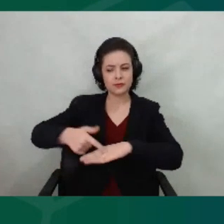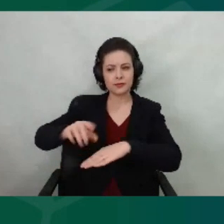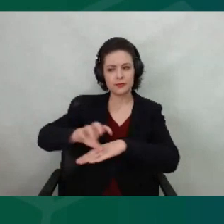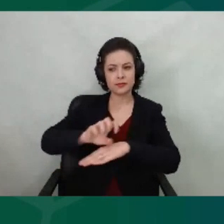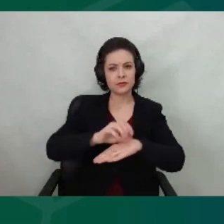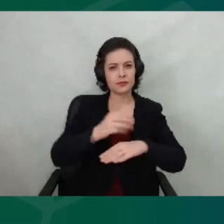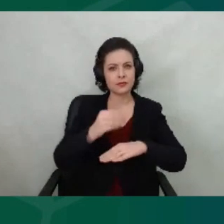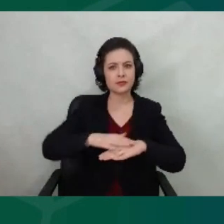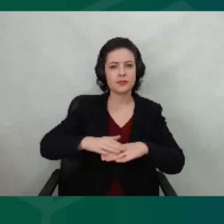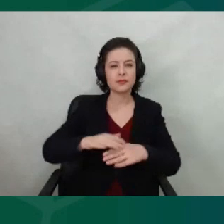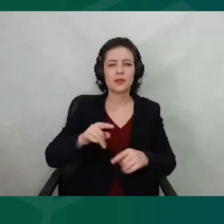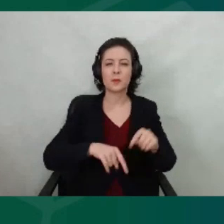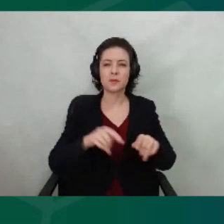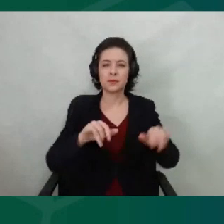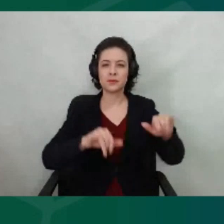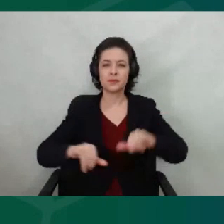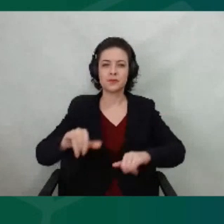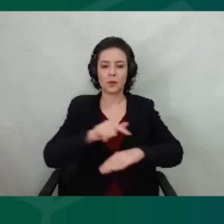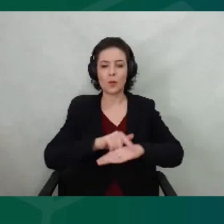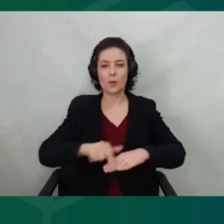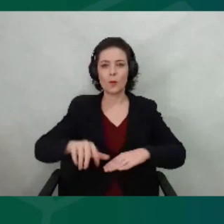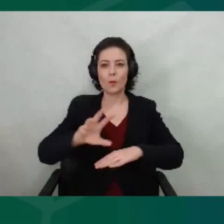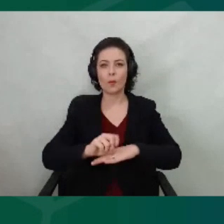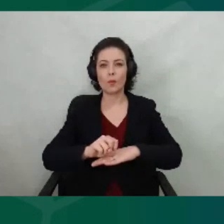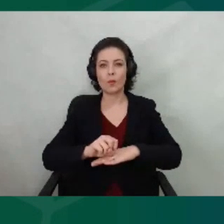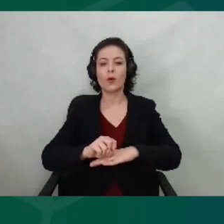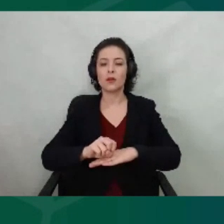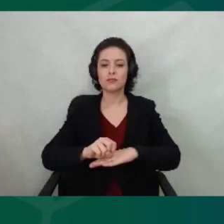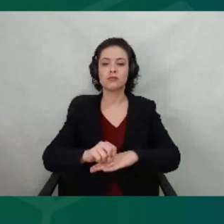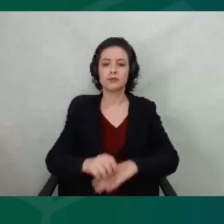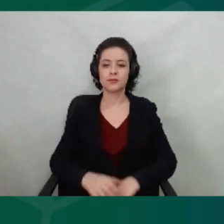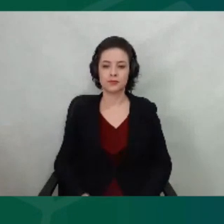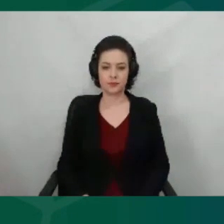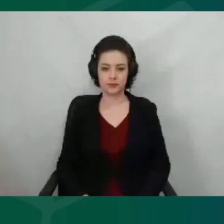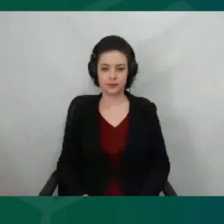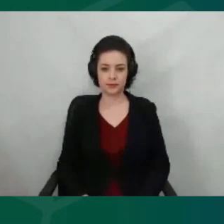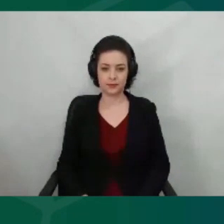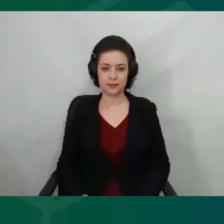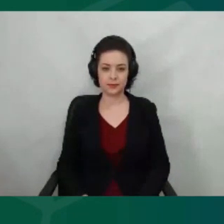utilizados aí para inativar esse vírus, né? Então, pode passar para o próximo, por favor.